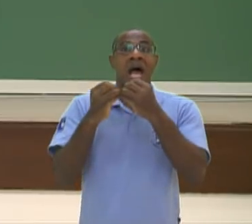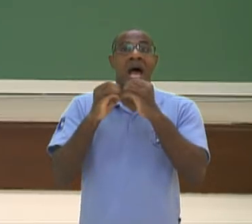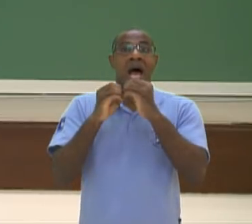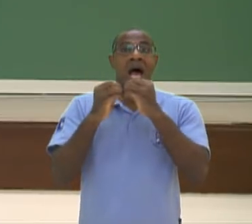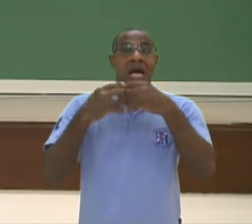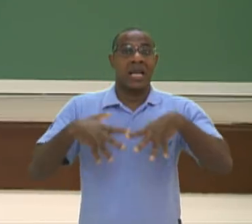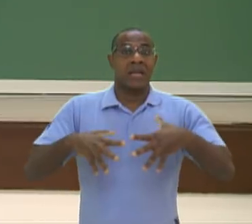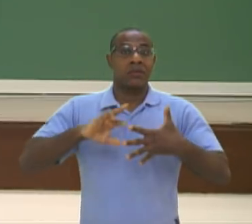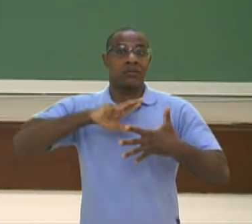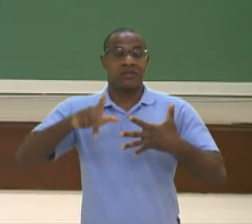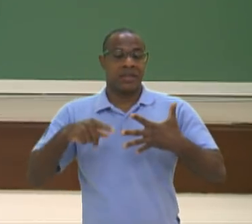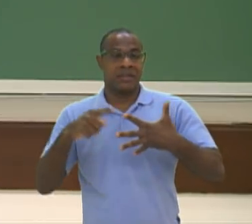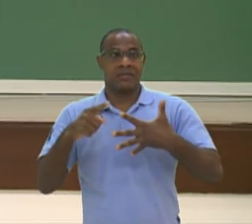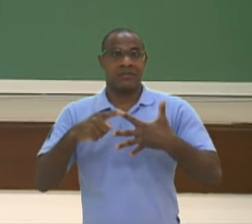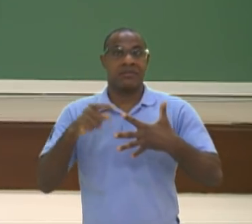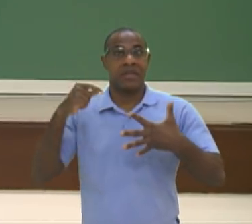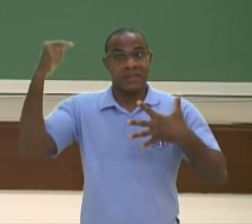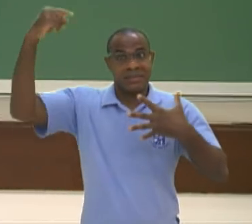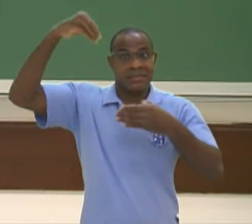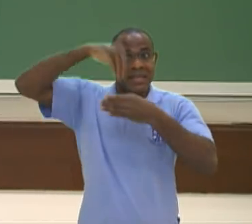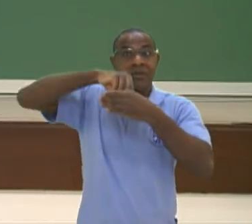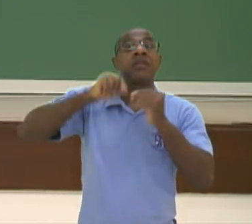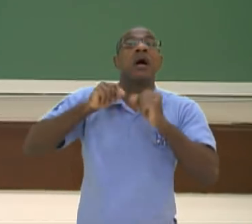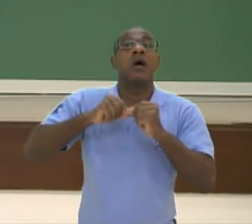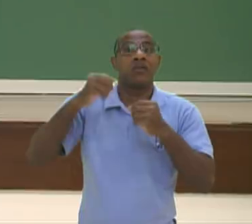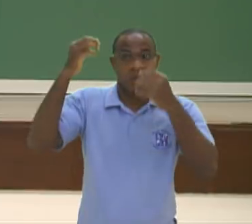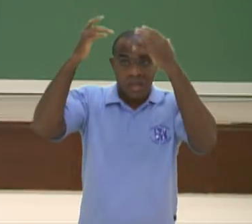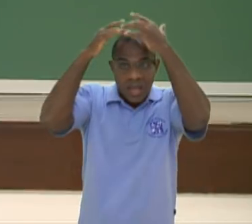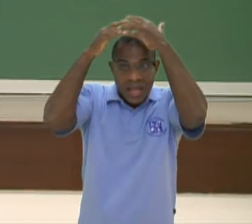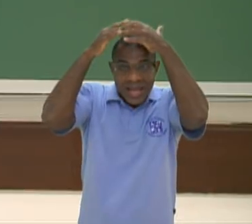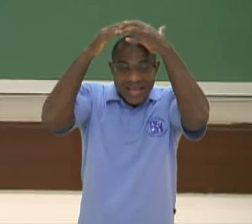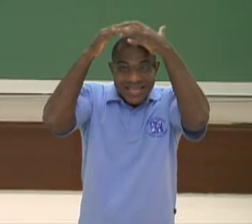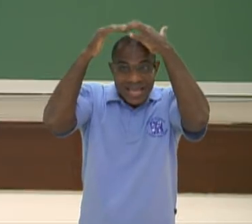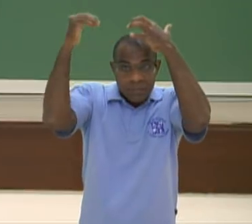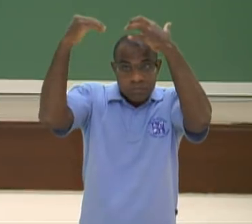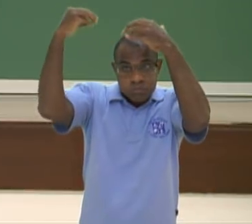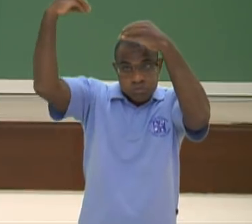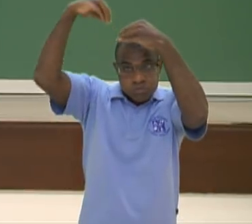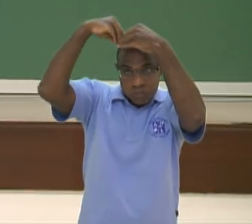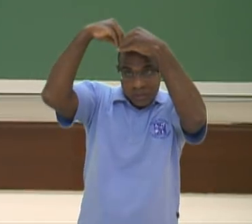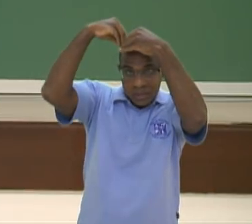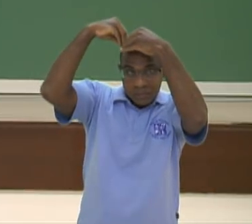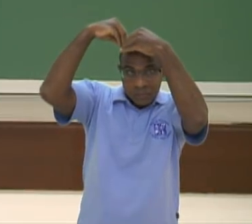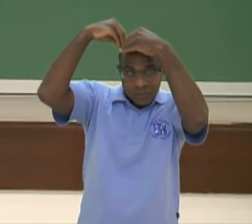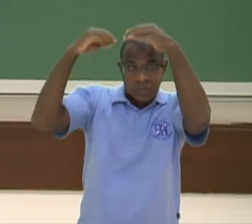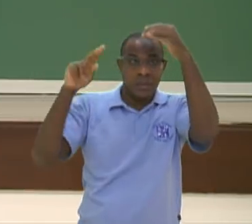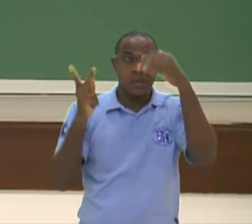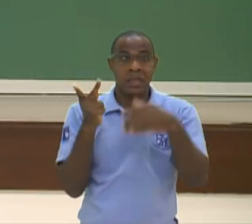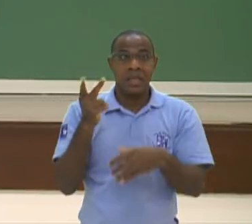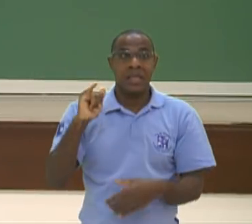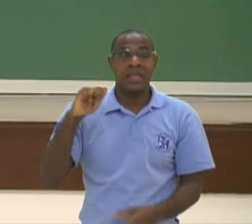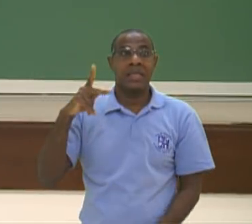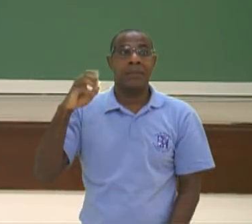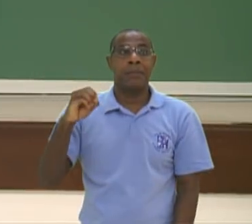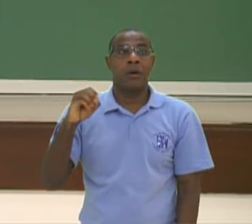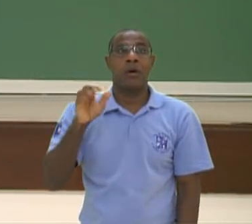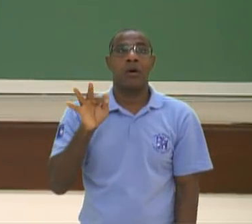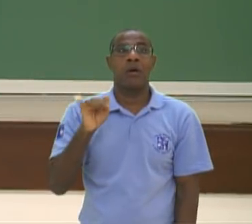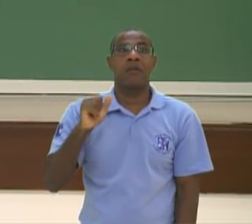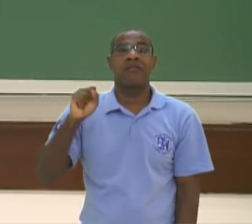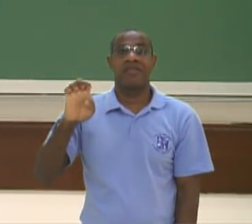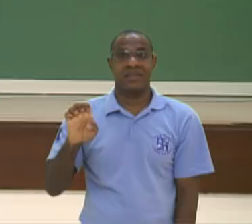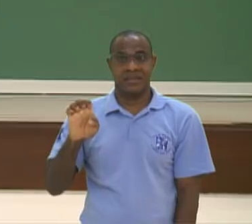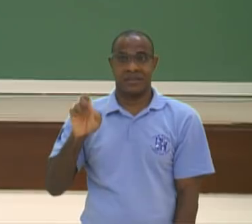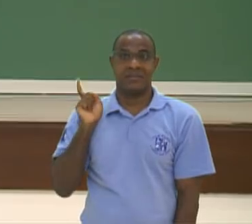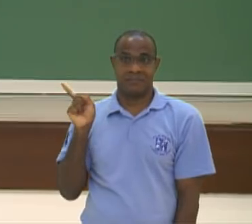numa regiãozinha ali do nosso cérebro, tá? Então, não é o cérebro que faz parte do sistema endócrino, mas sim